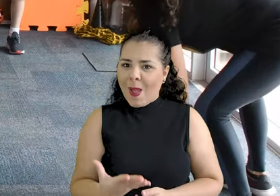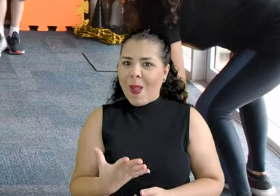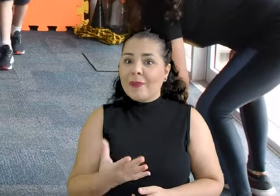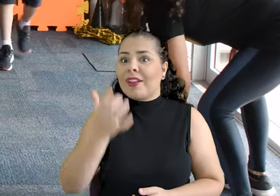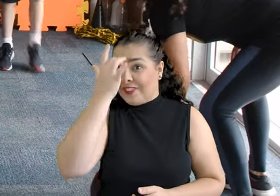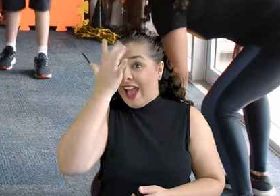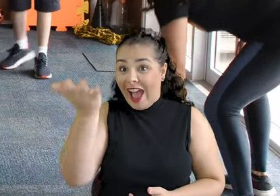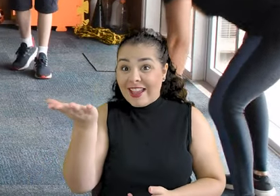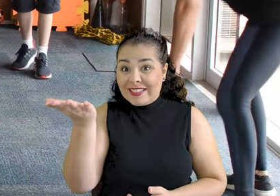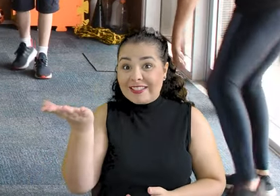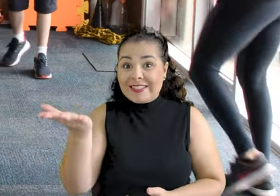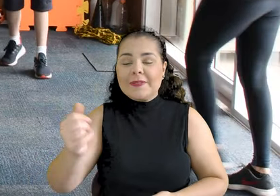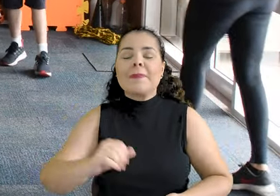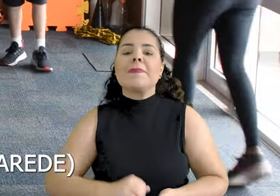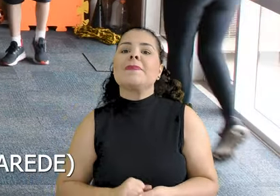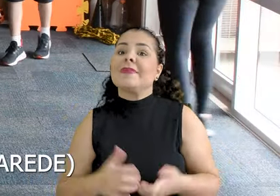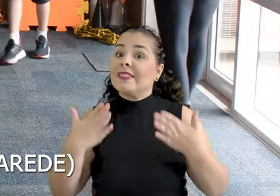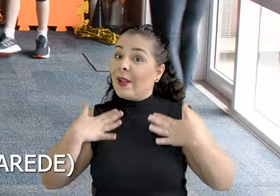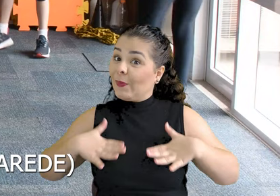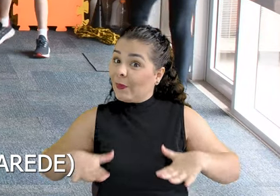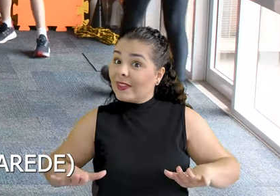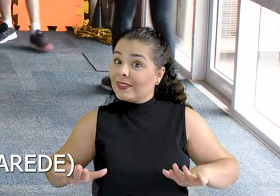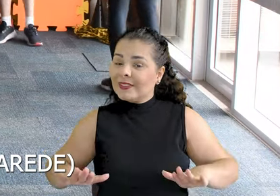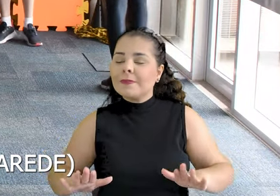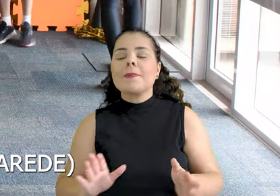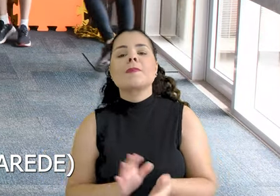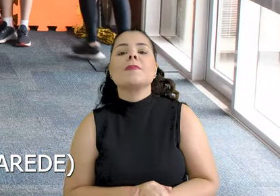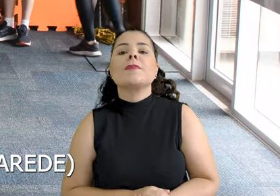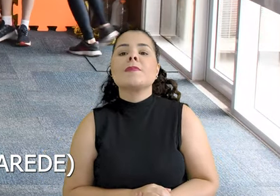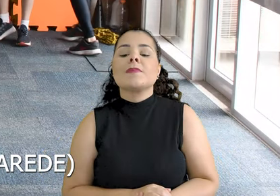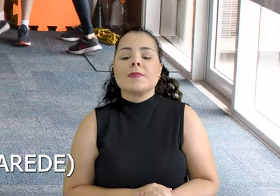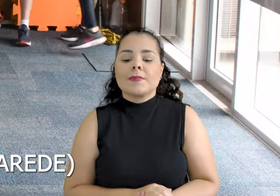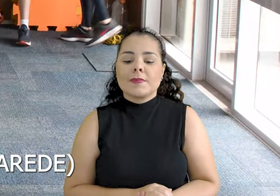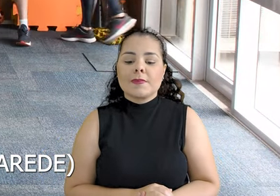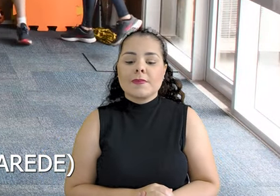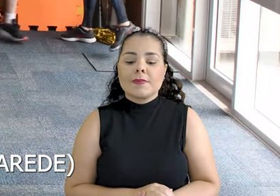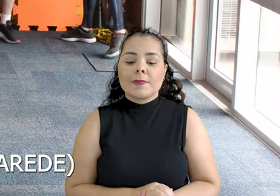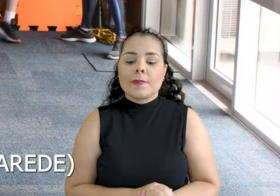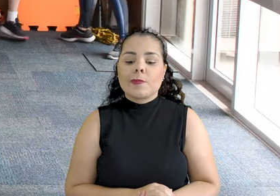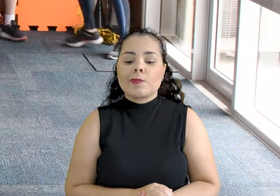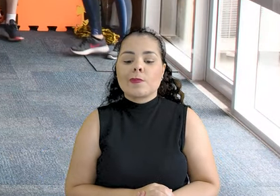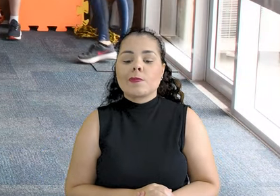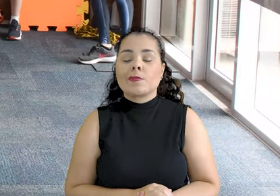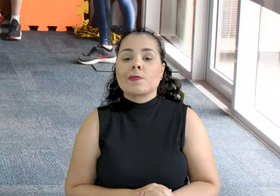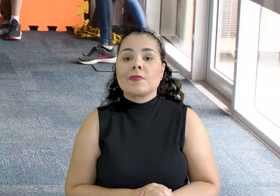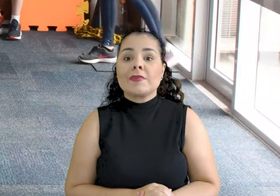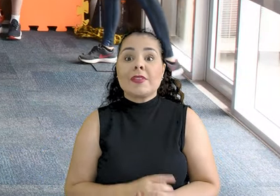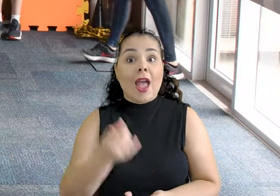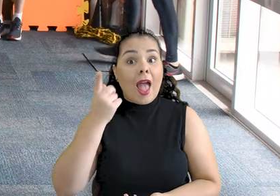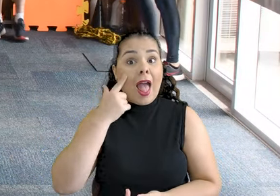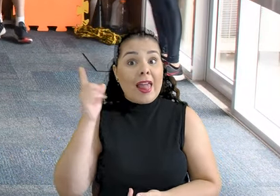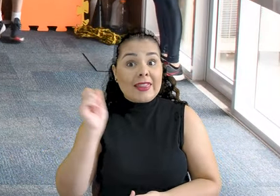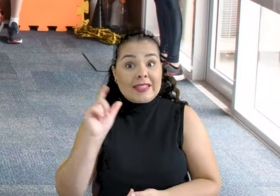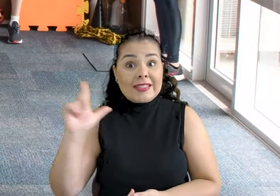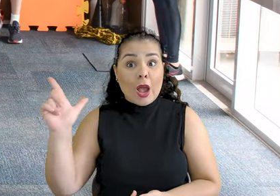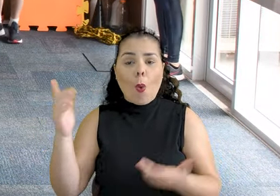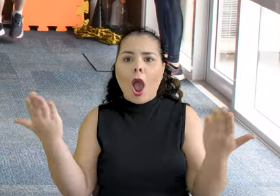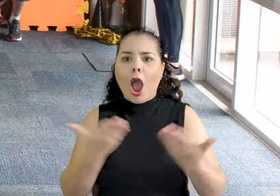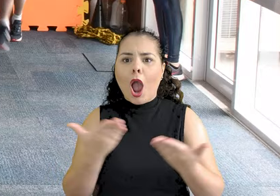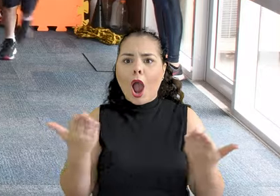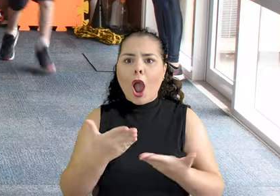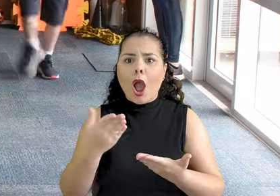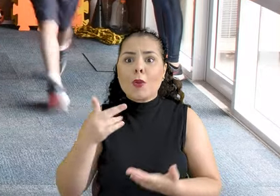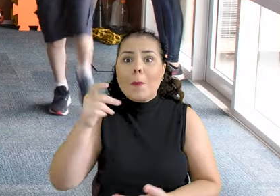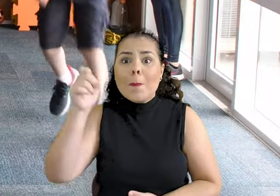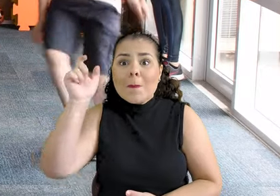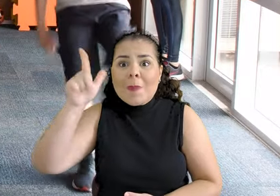Muito bom. Tá fácil, né? Tranquilo. Quando voltar, a gente encosta a mão aqui. Atenção. Pé.